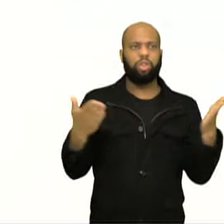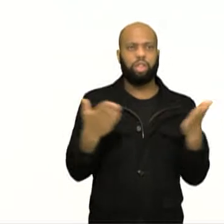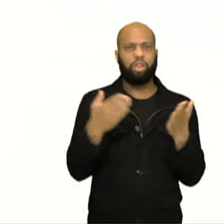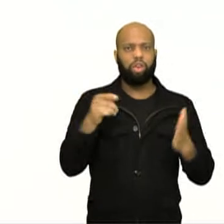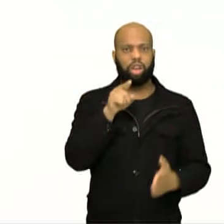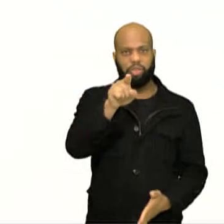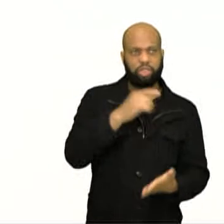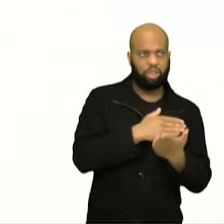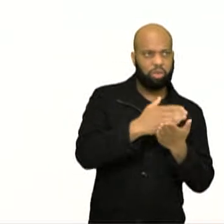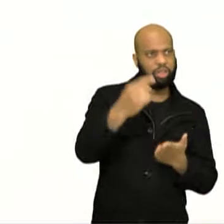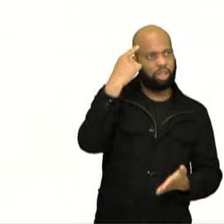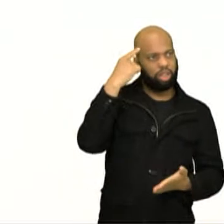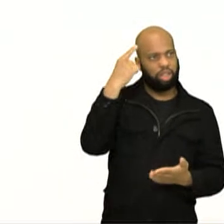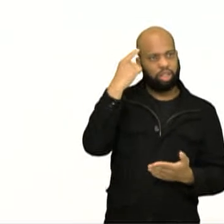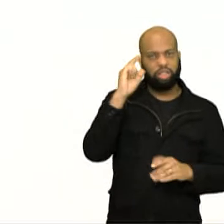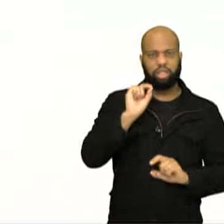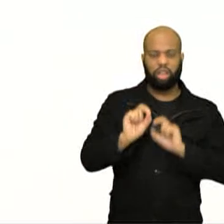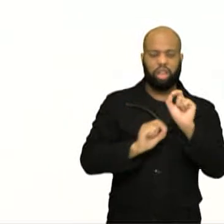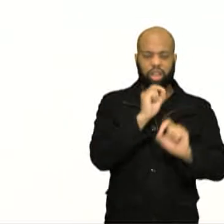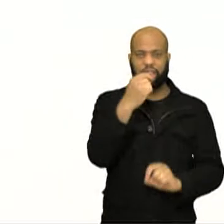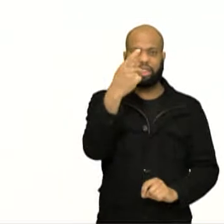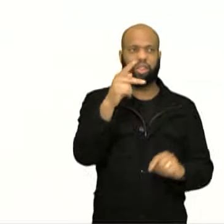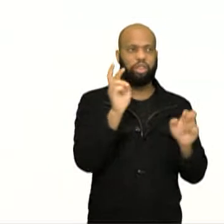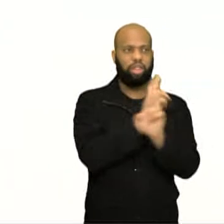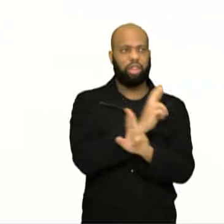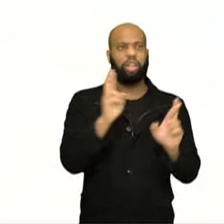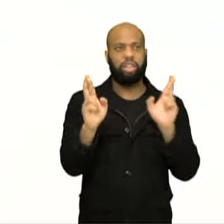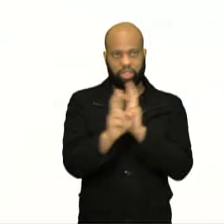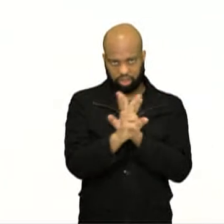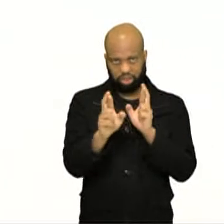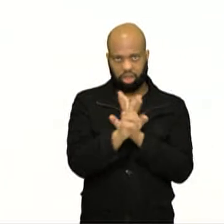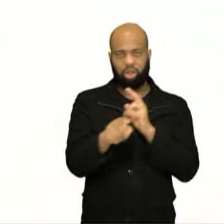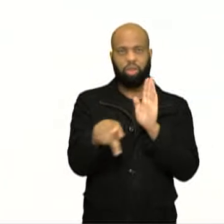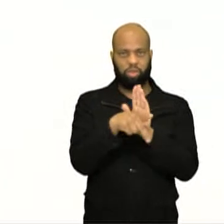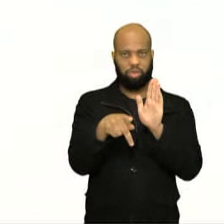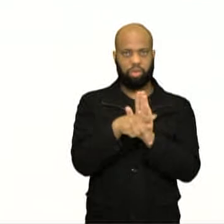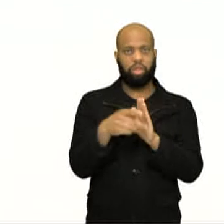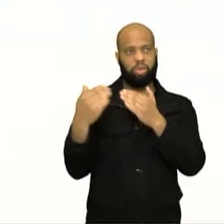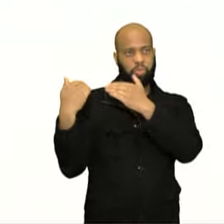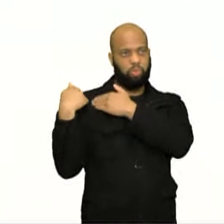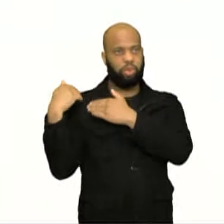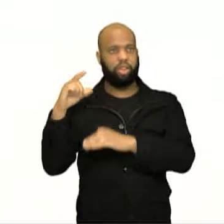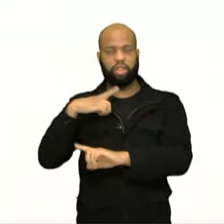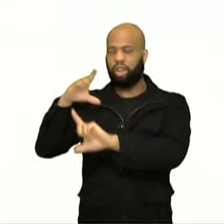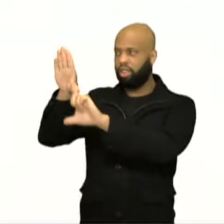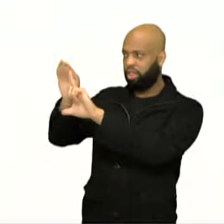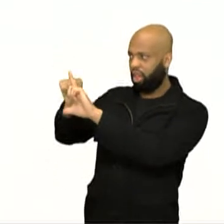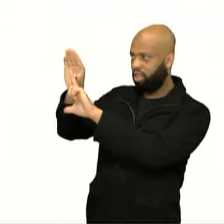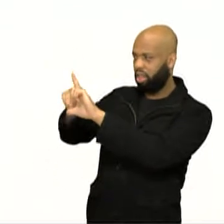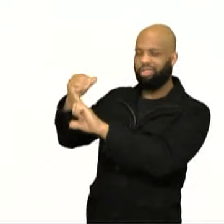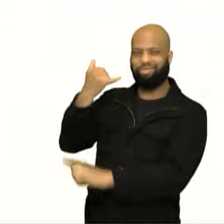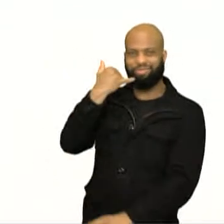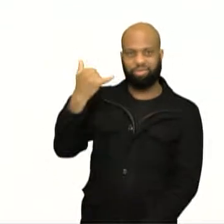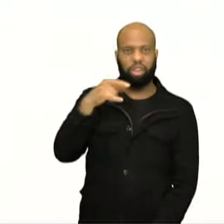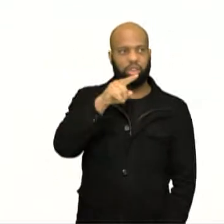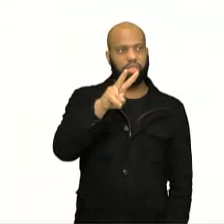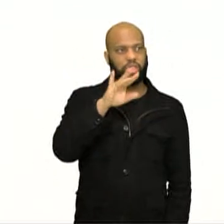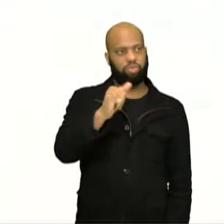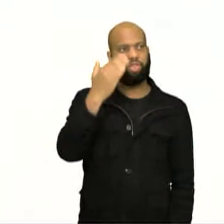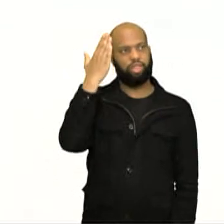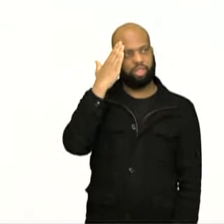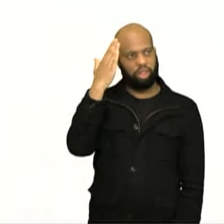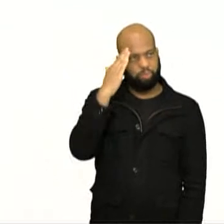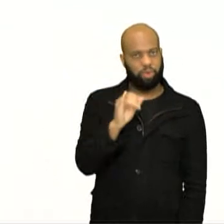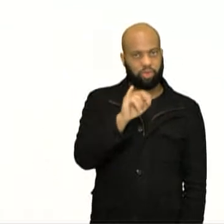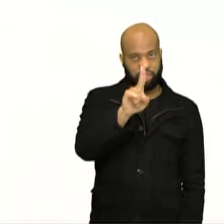a pensar aí como é a sua relação com a responsabilidade. Apontando o seu celular para o QR Code que aparece